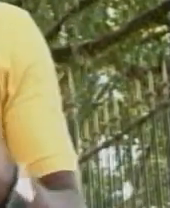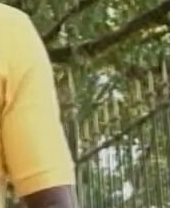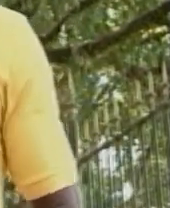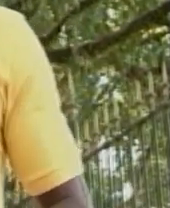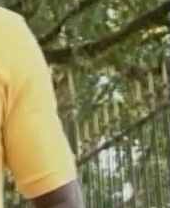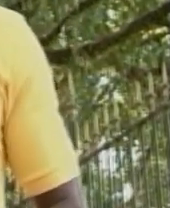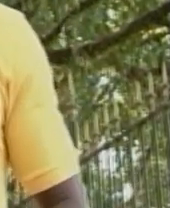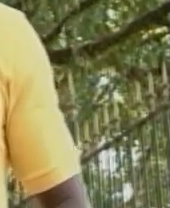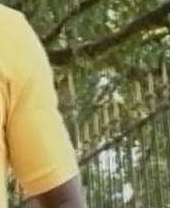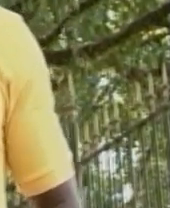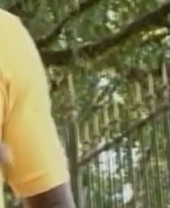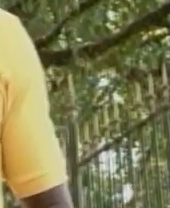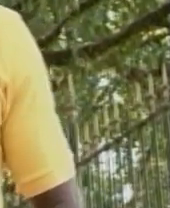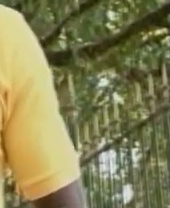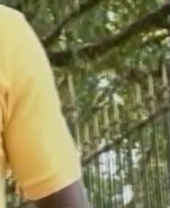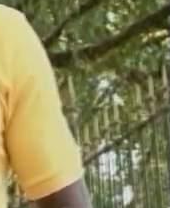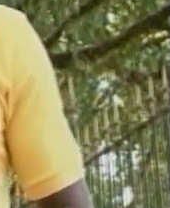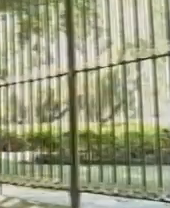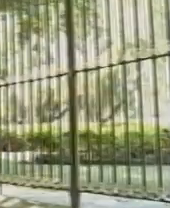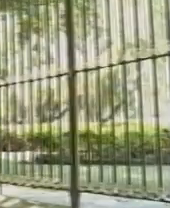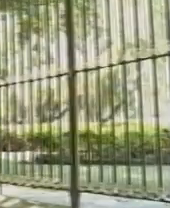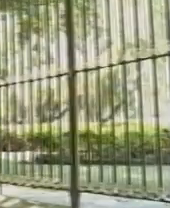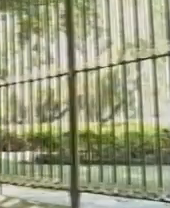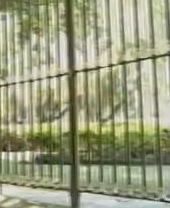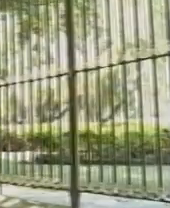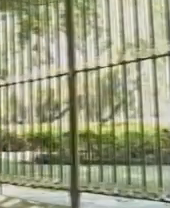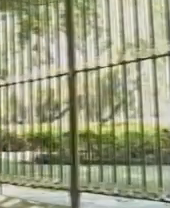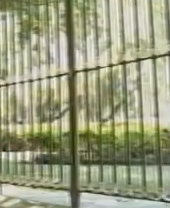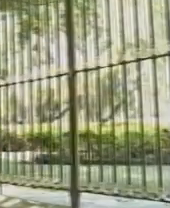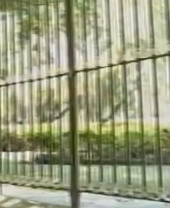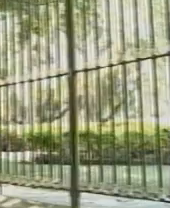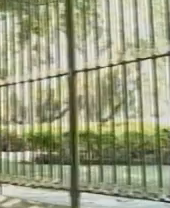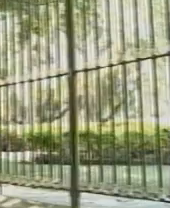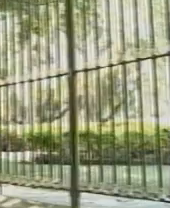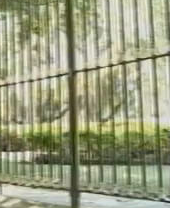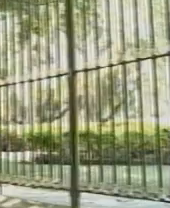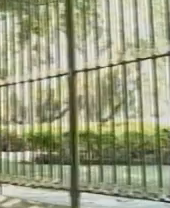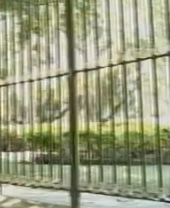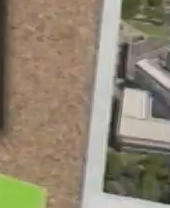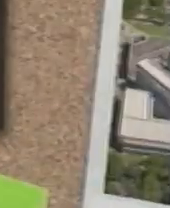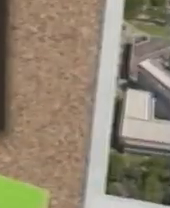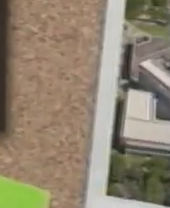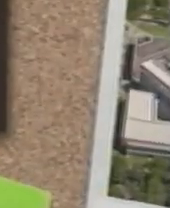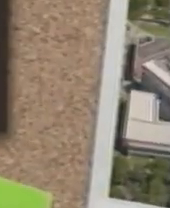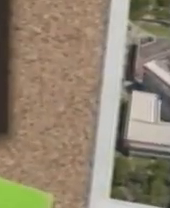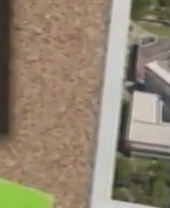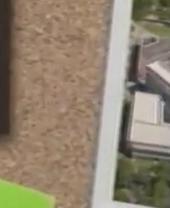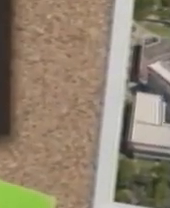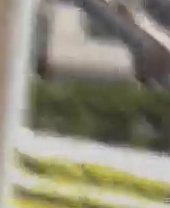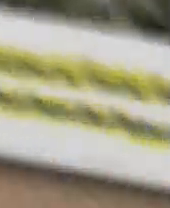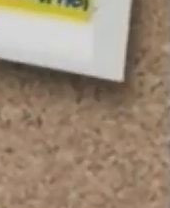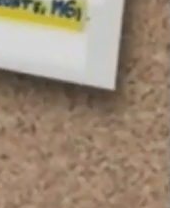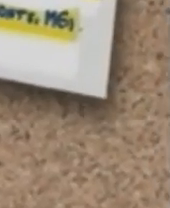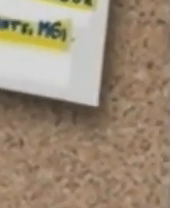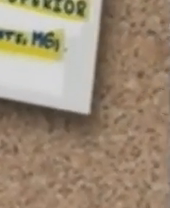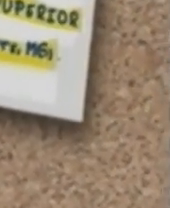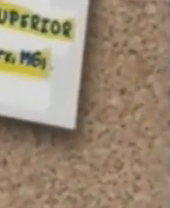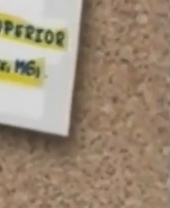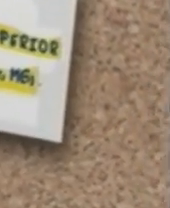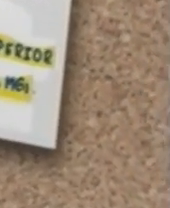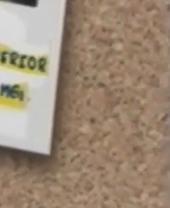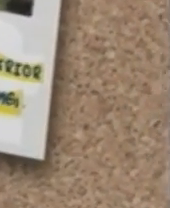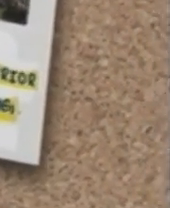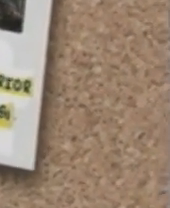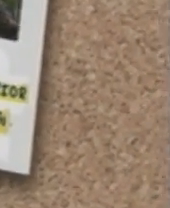escrever o maior número de trabalhos com qualidade científica. Os premiados dessa edição foram a Universidade Federal de Minas